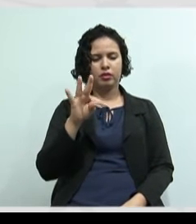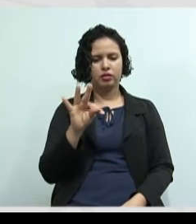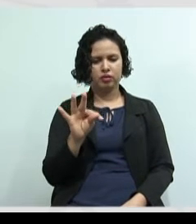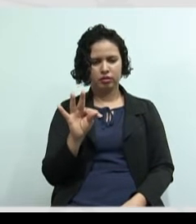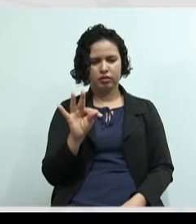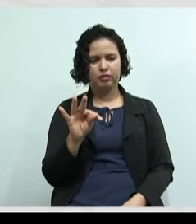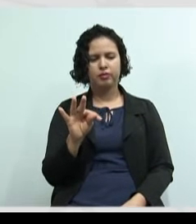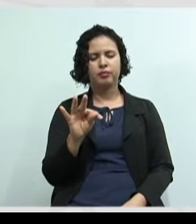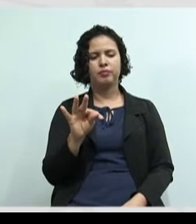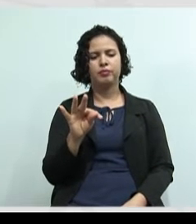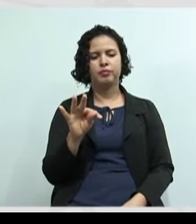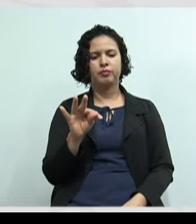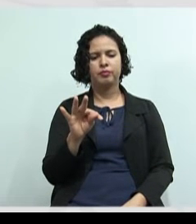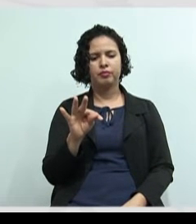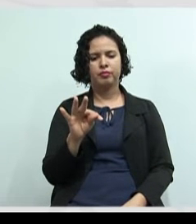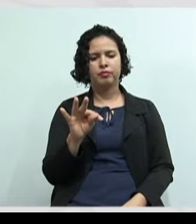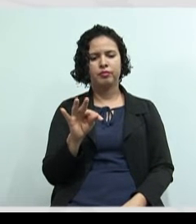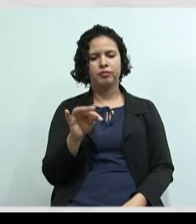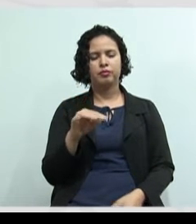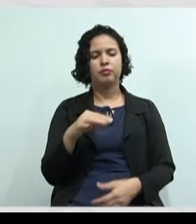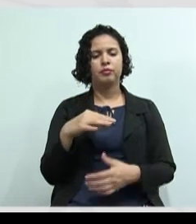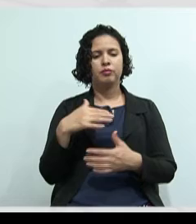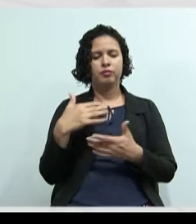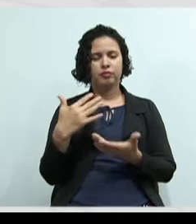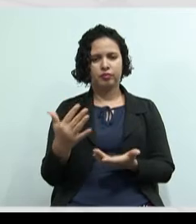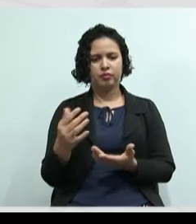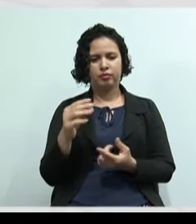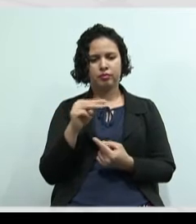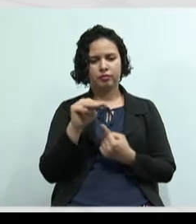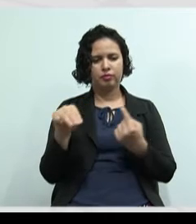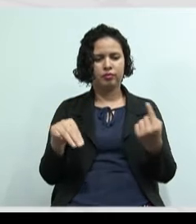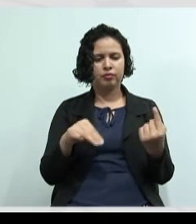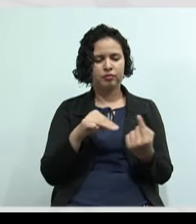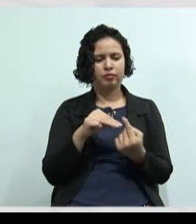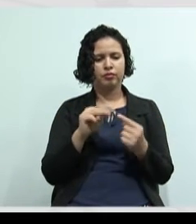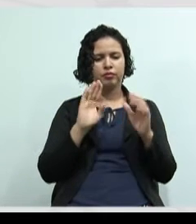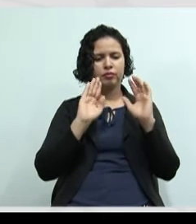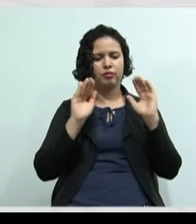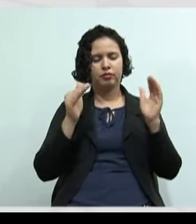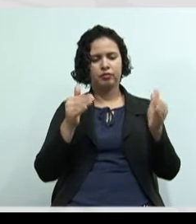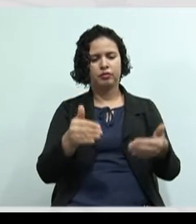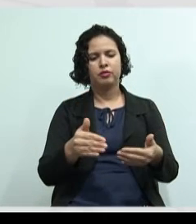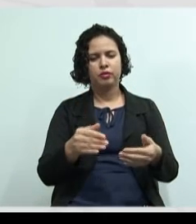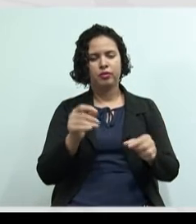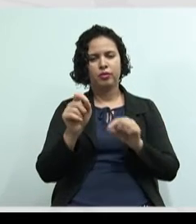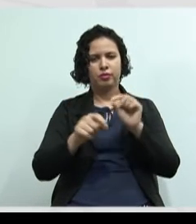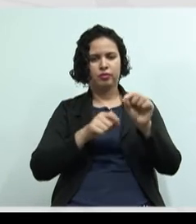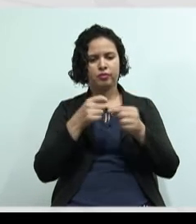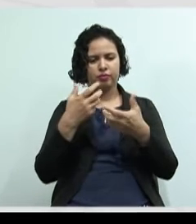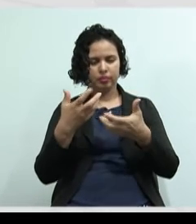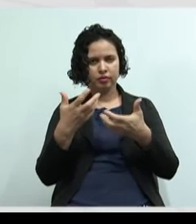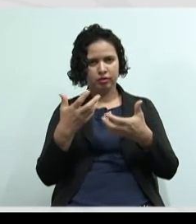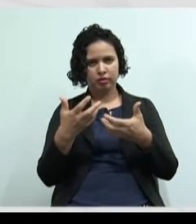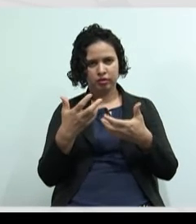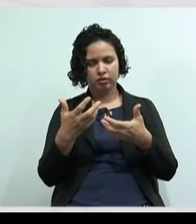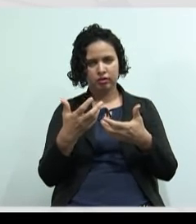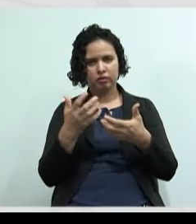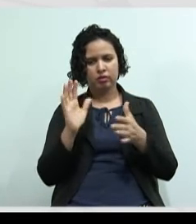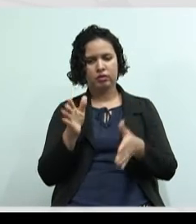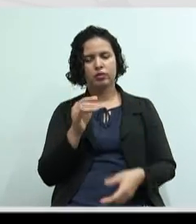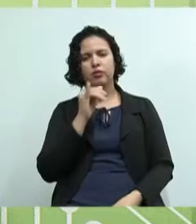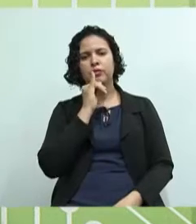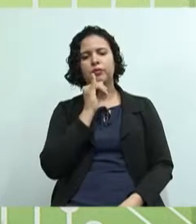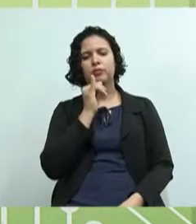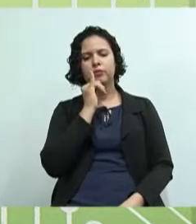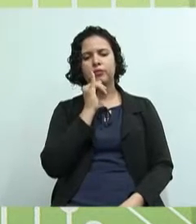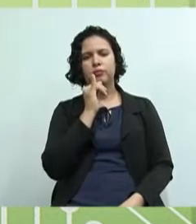S-M-A-R-T. As metas, elas precisam ser muito específicas, né? O que realmente eu quero, e eu dei para vocês o exemplo, volta aqui para